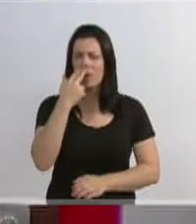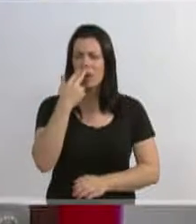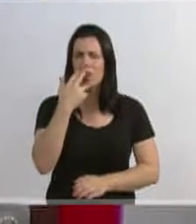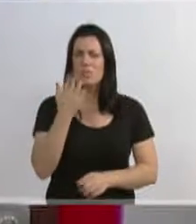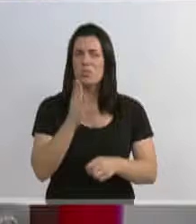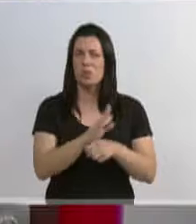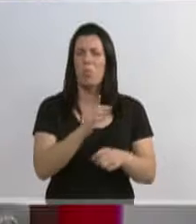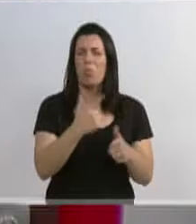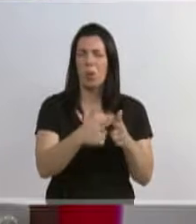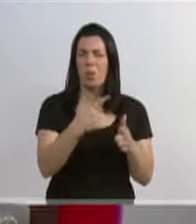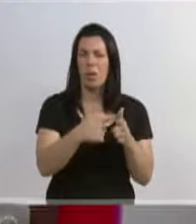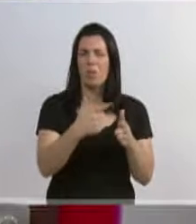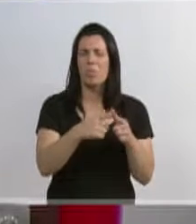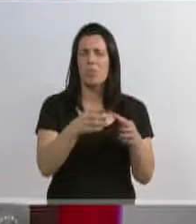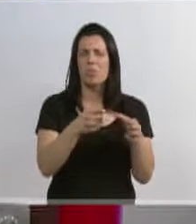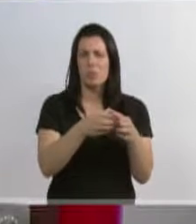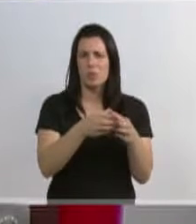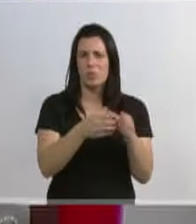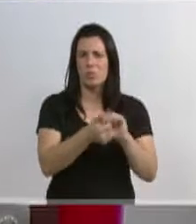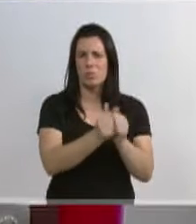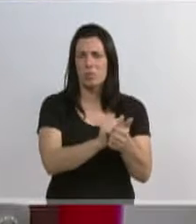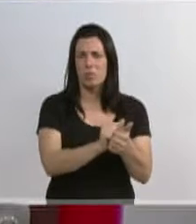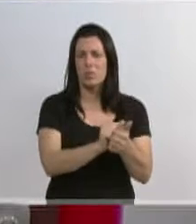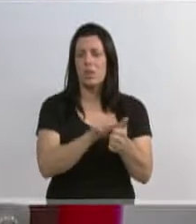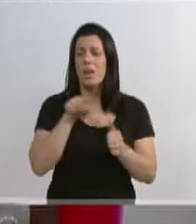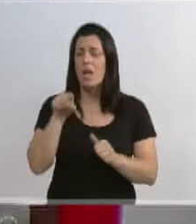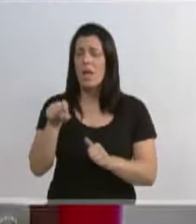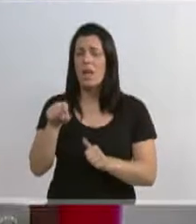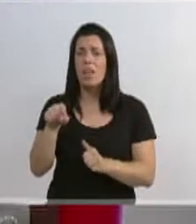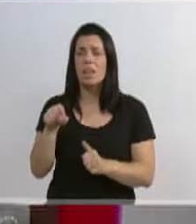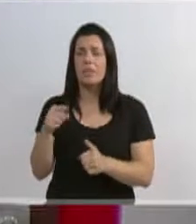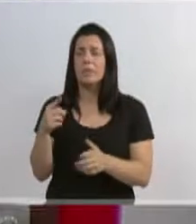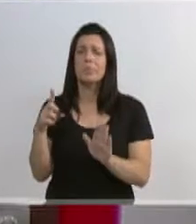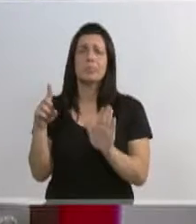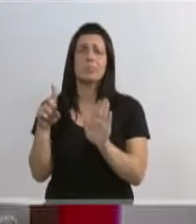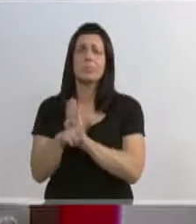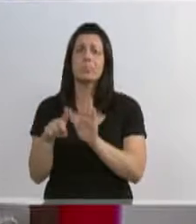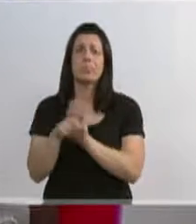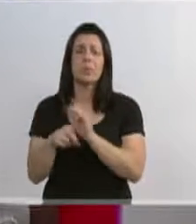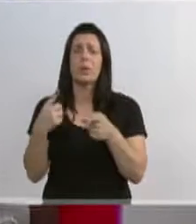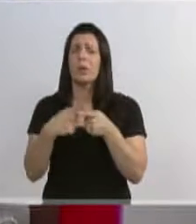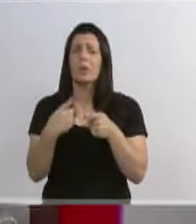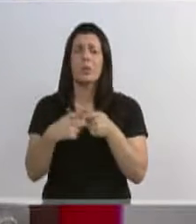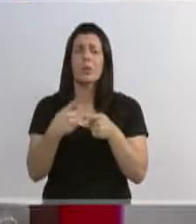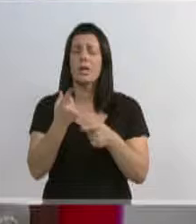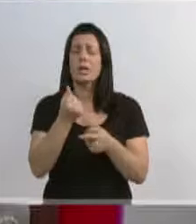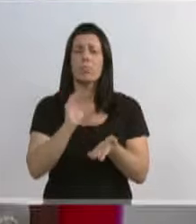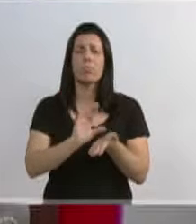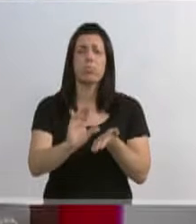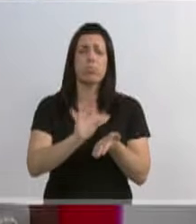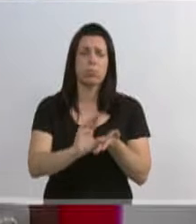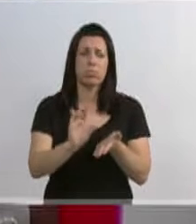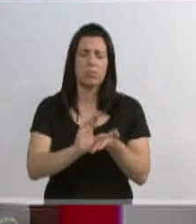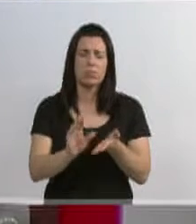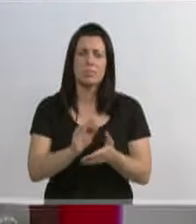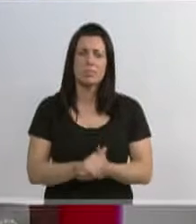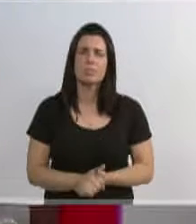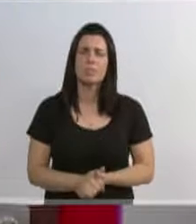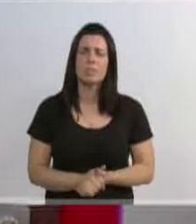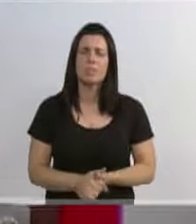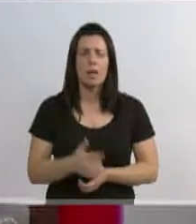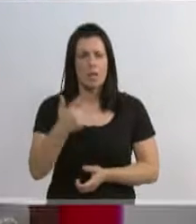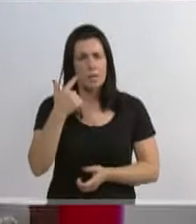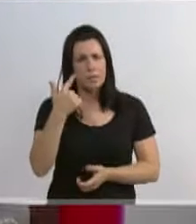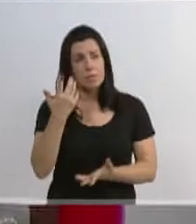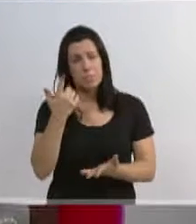que questionou esse repasse. Ricardo Stodic solicitou a consulta ao jurídico da possibilidade. Mas veja